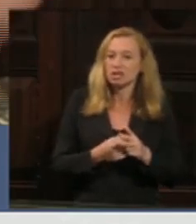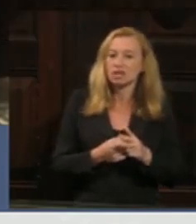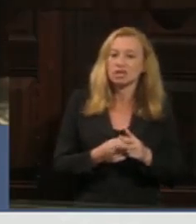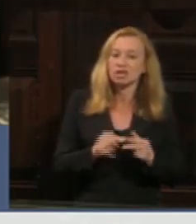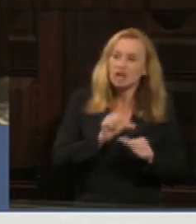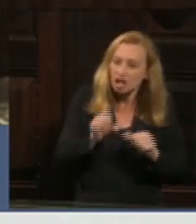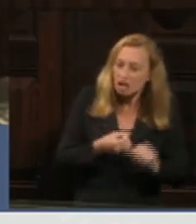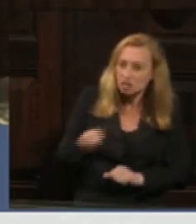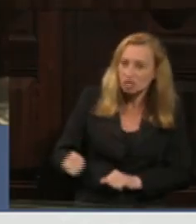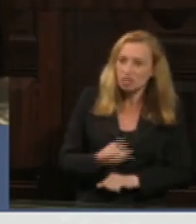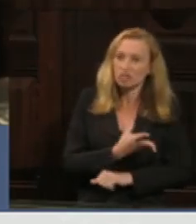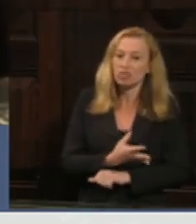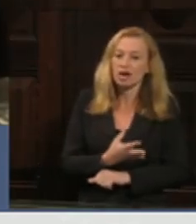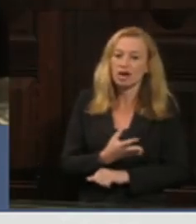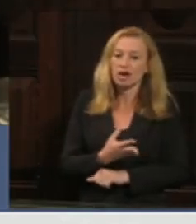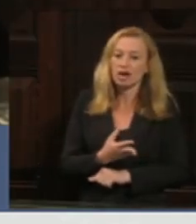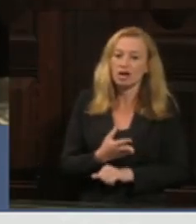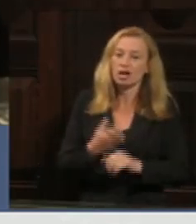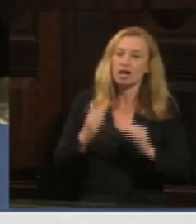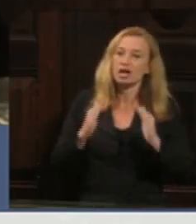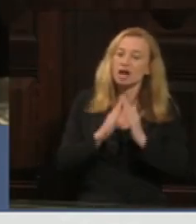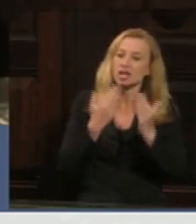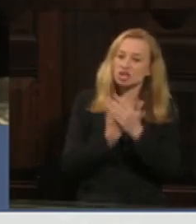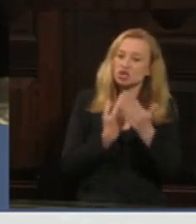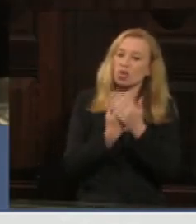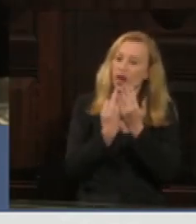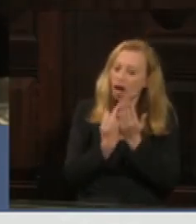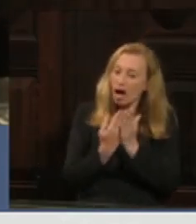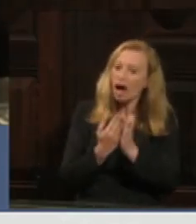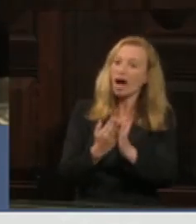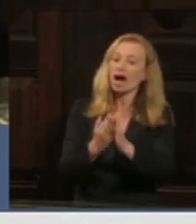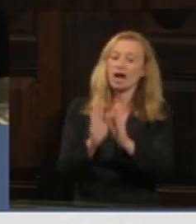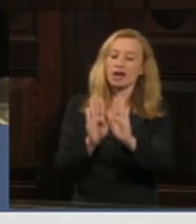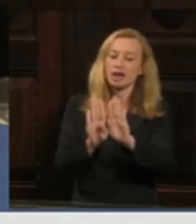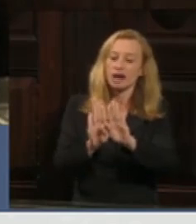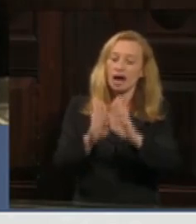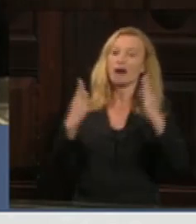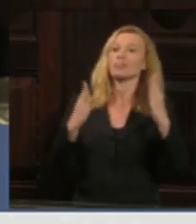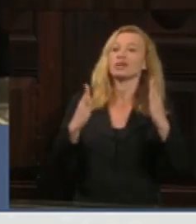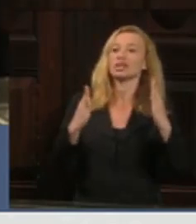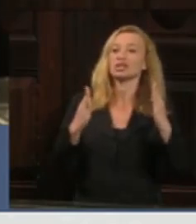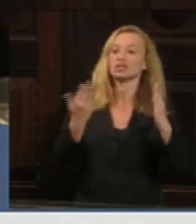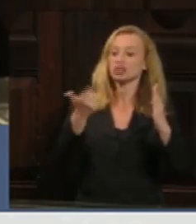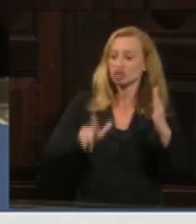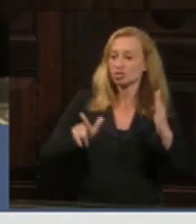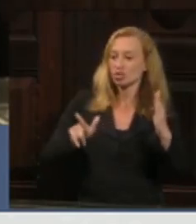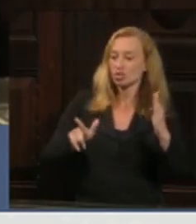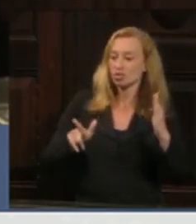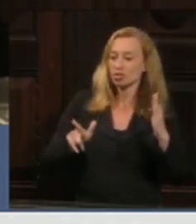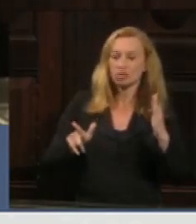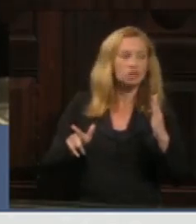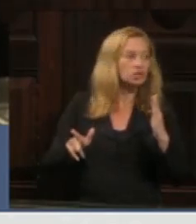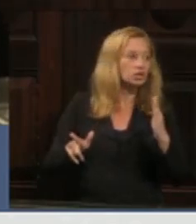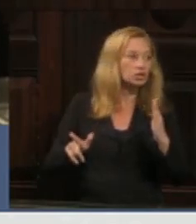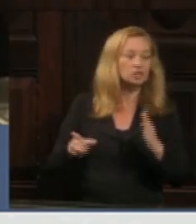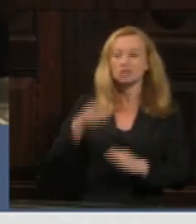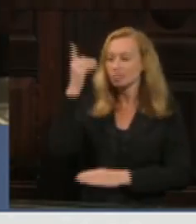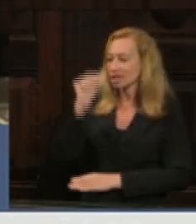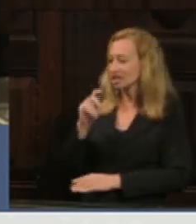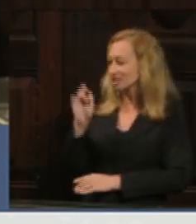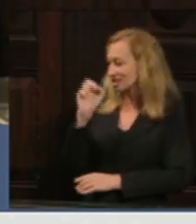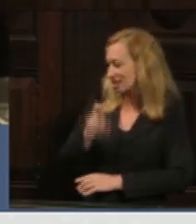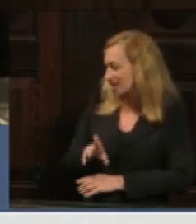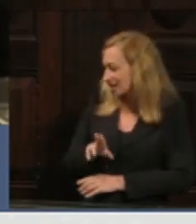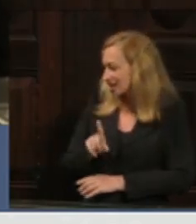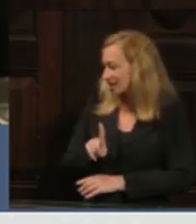turnos, reabrir essas turmas, reabrir as escolas que foram fechadas. Veja aqui o deputado André Lazzaroni, que nos visita aqui em plenário. Uma